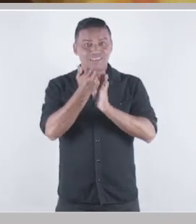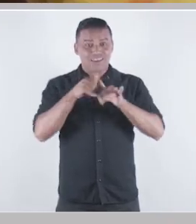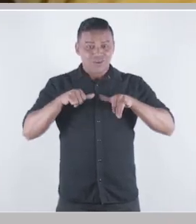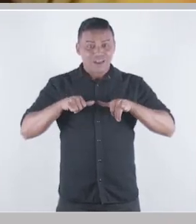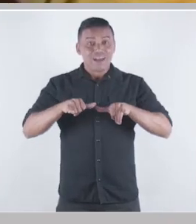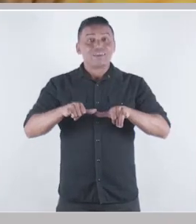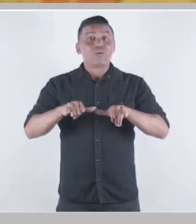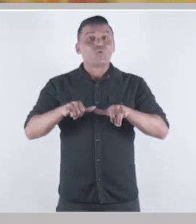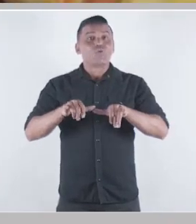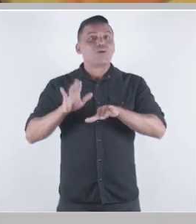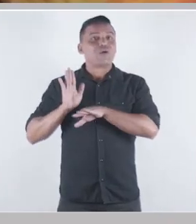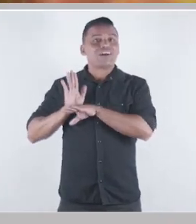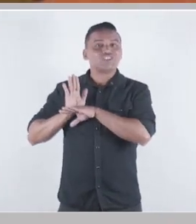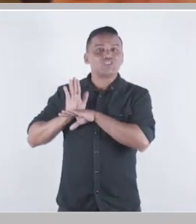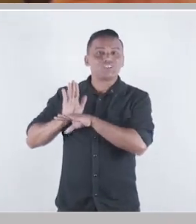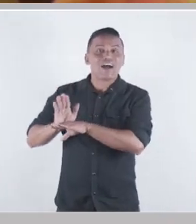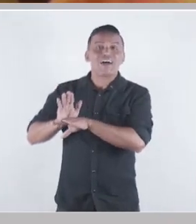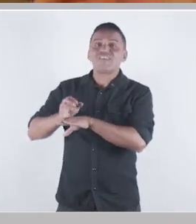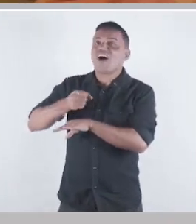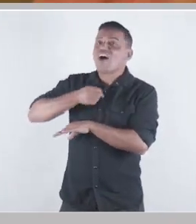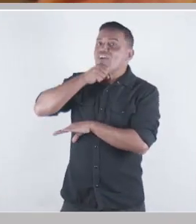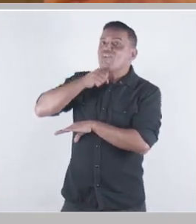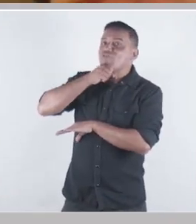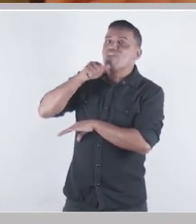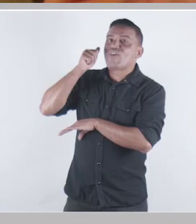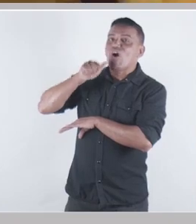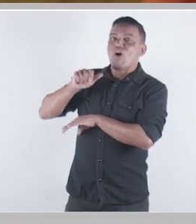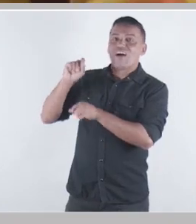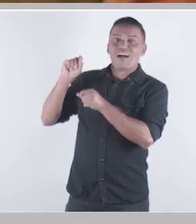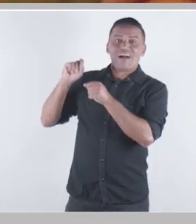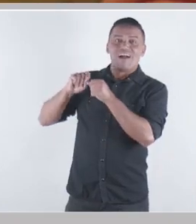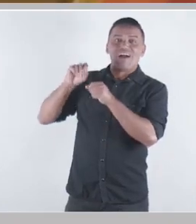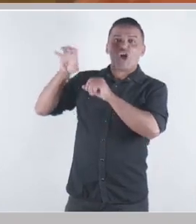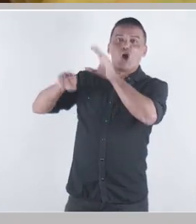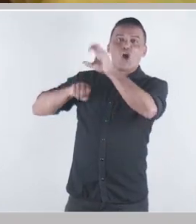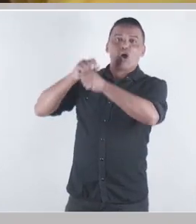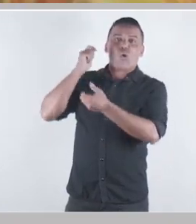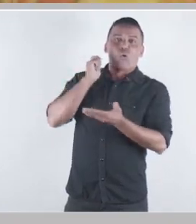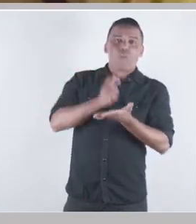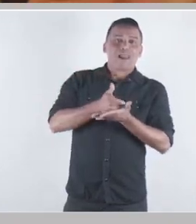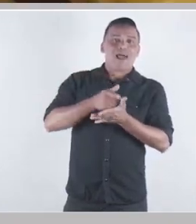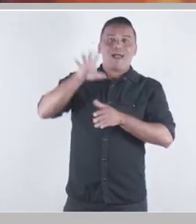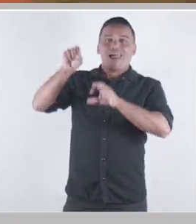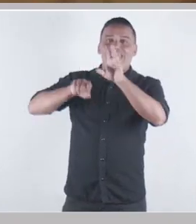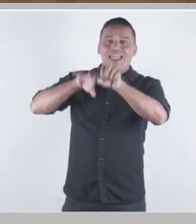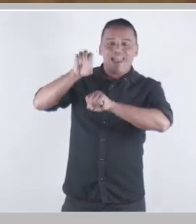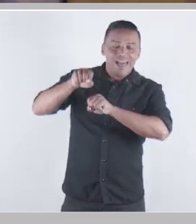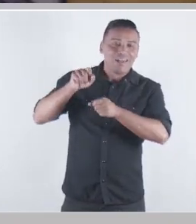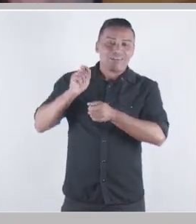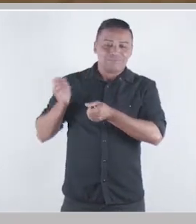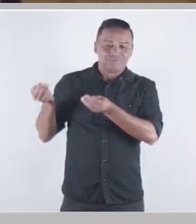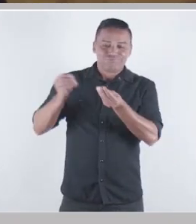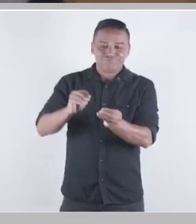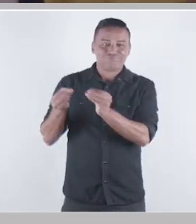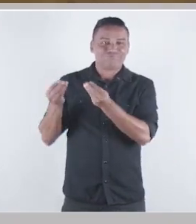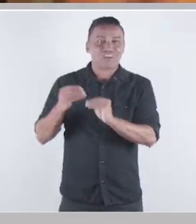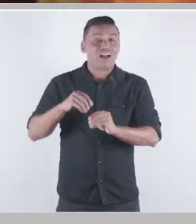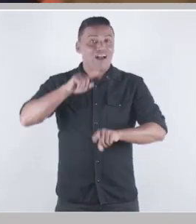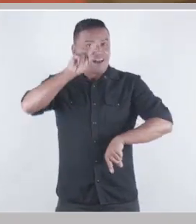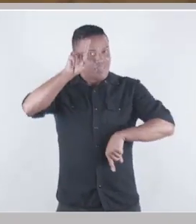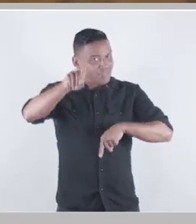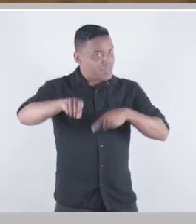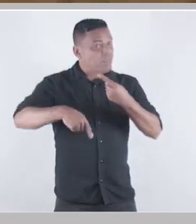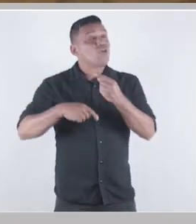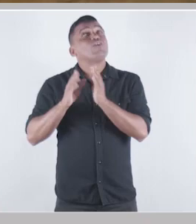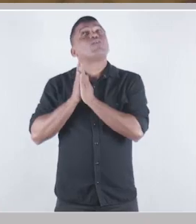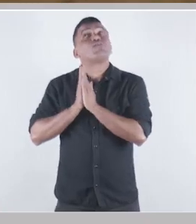ajudava a minha avó, né, a carregar as compras, E aí, malandramente, depois eu